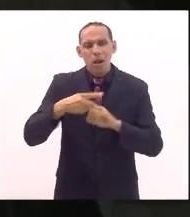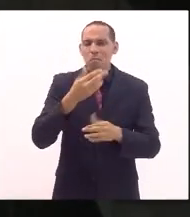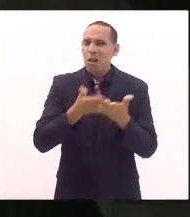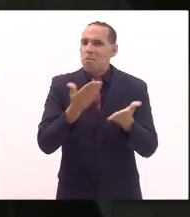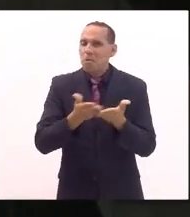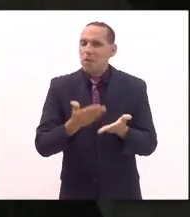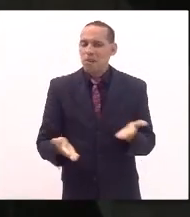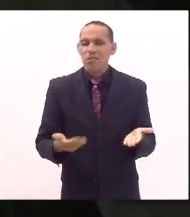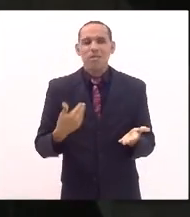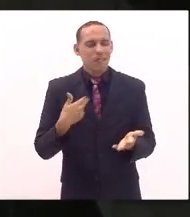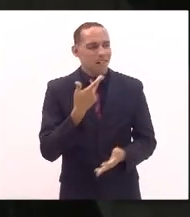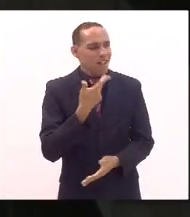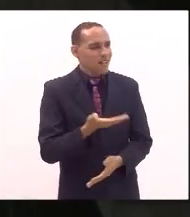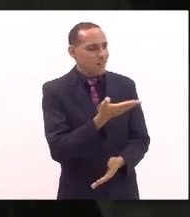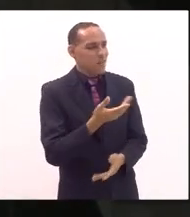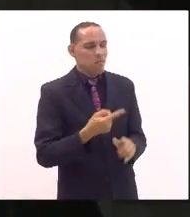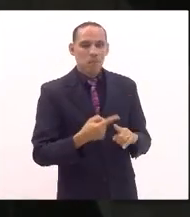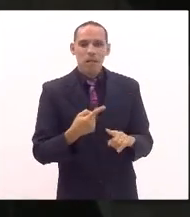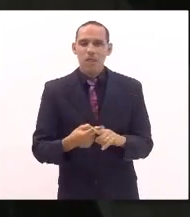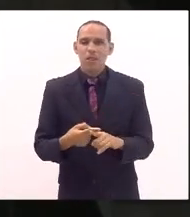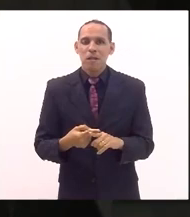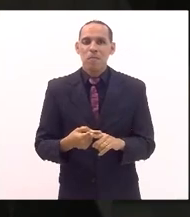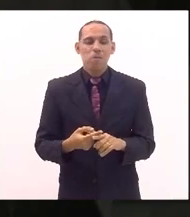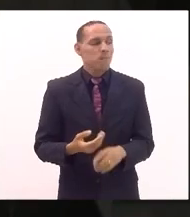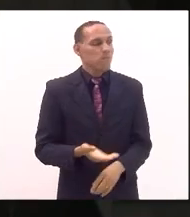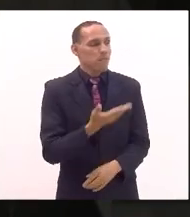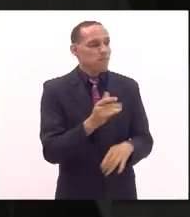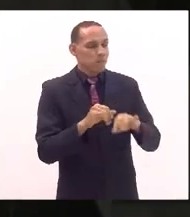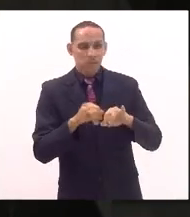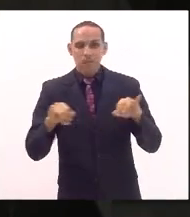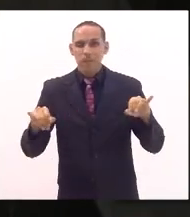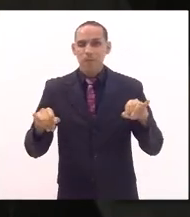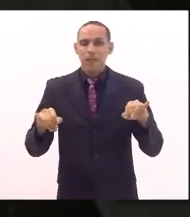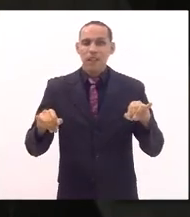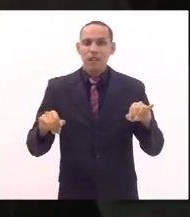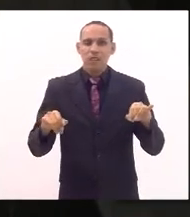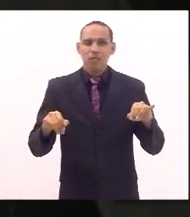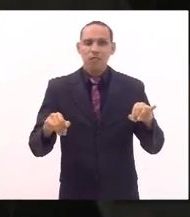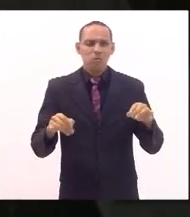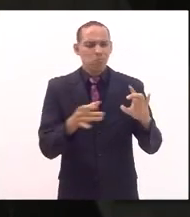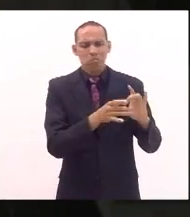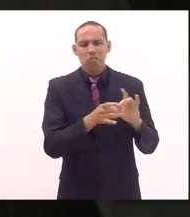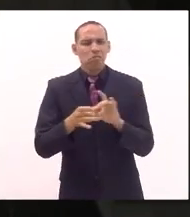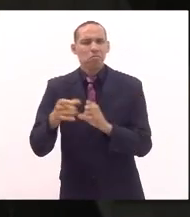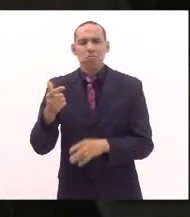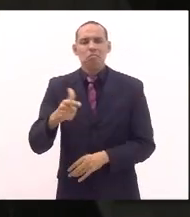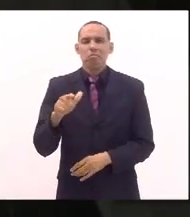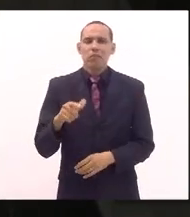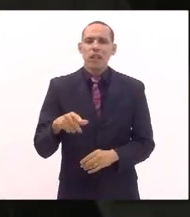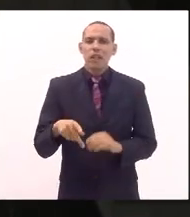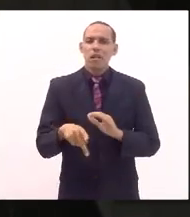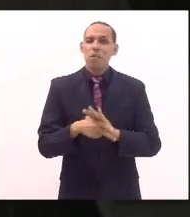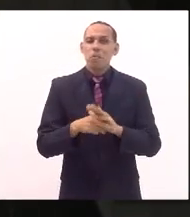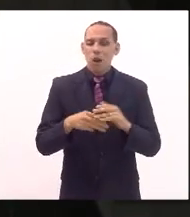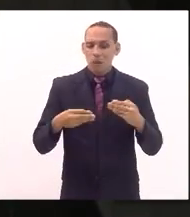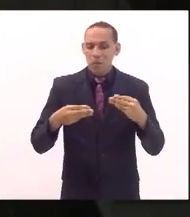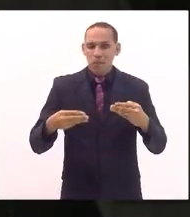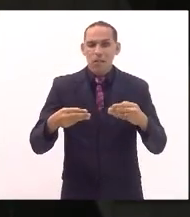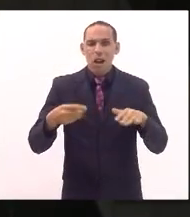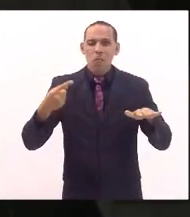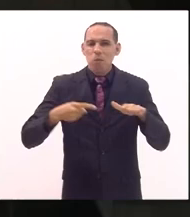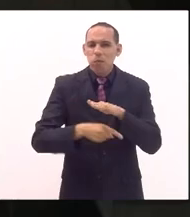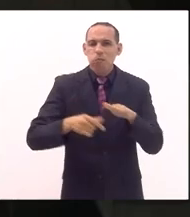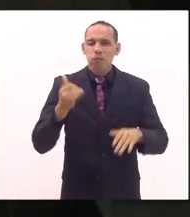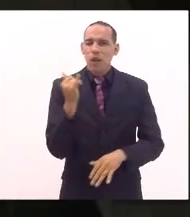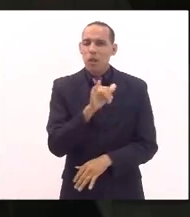Aliás foi por isso que eu citei você André em função do anúncio completamente de contextualizado novo Ministro das minas e energia